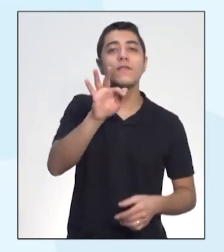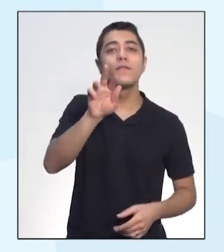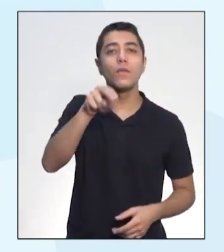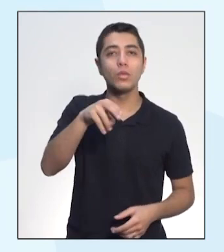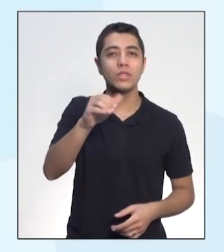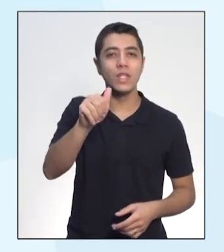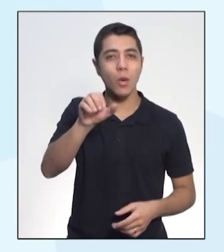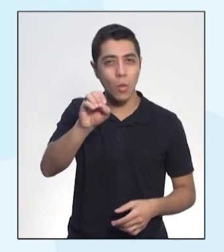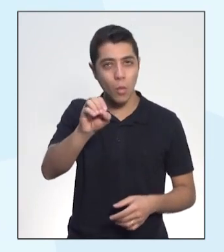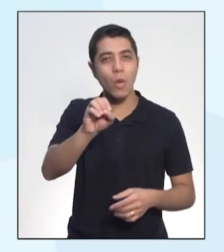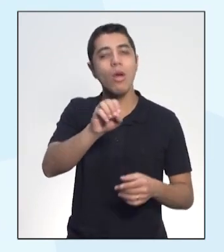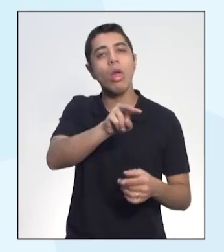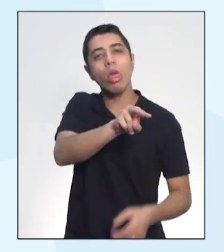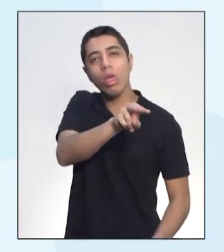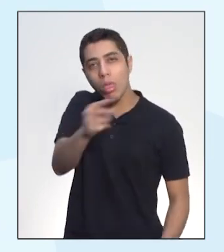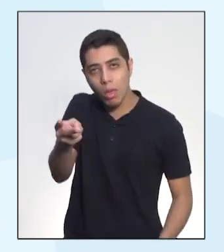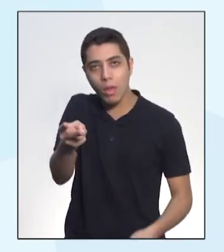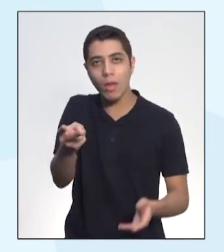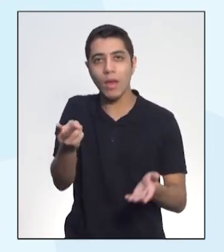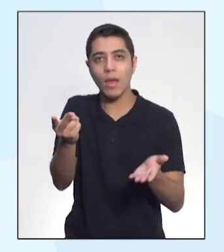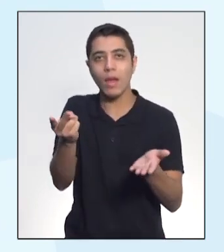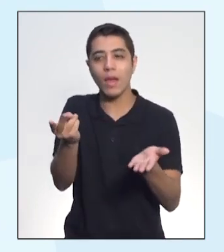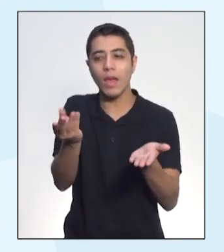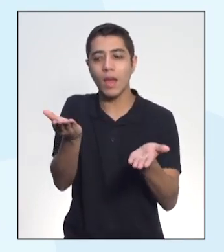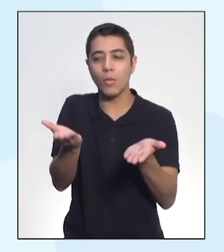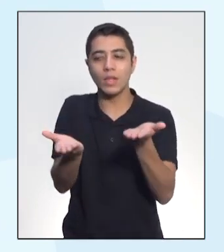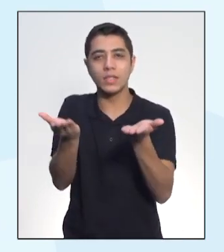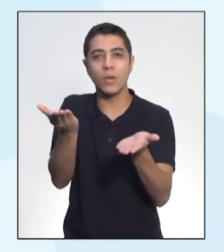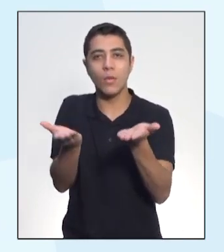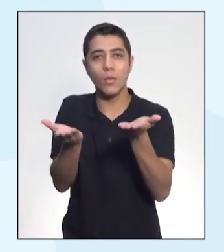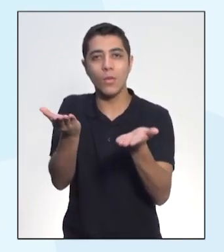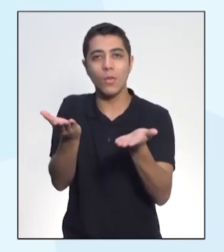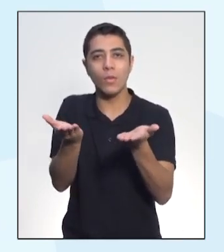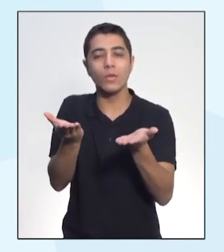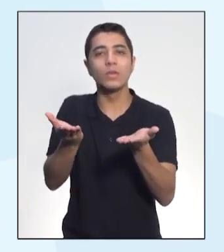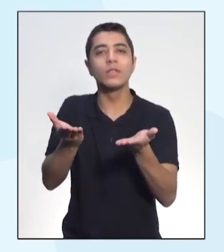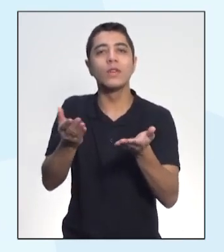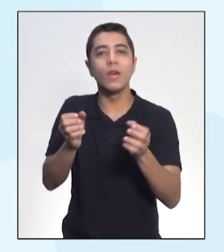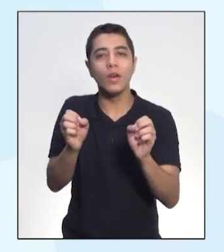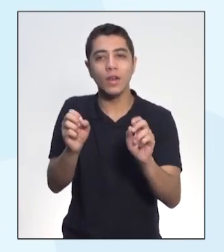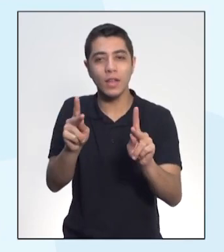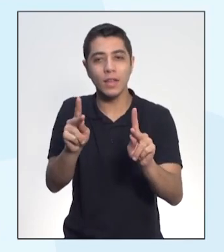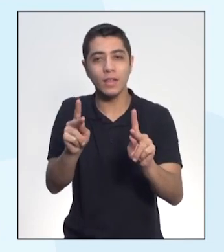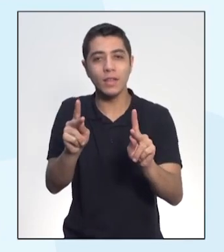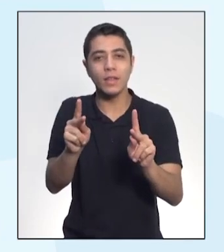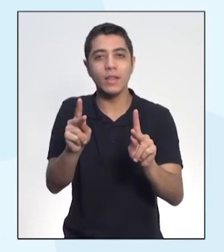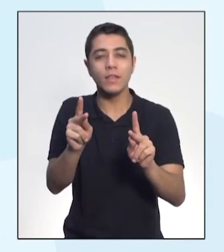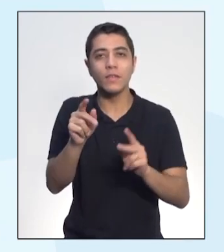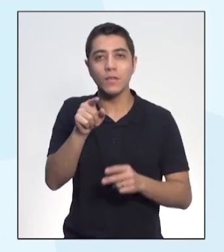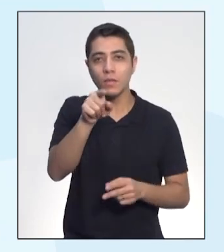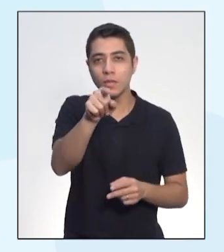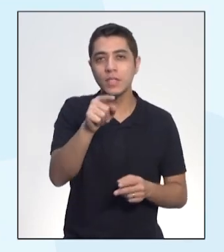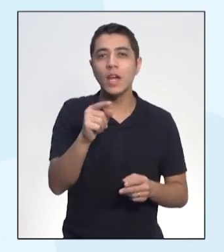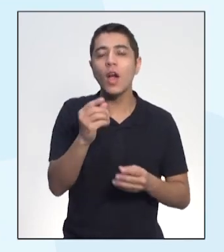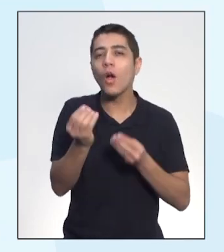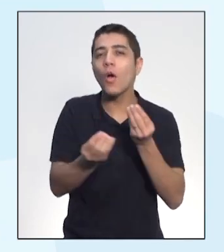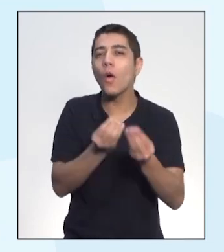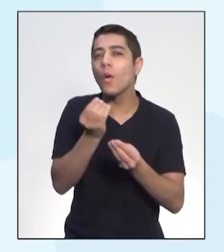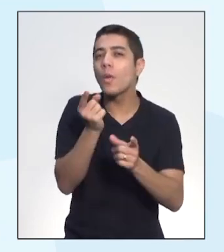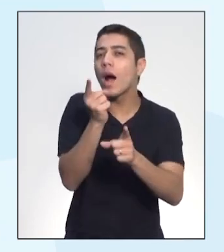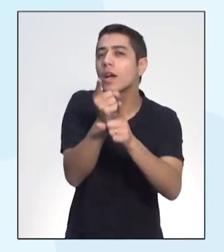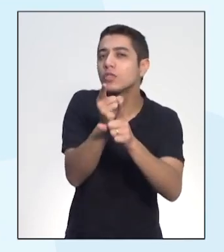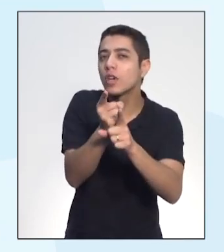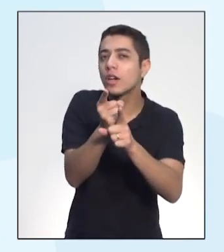uma equação do segundo grau, você consegue descobrir o valor do x. Como? Ah, se você lembrar, a gente usa a fórmula